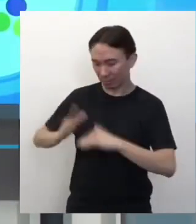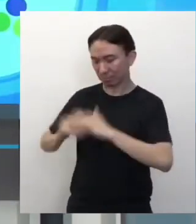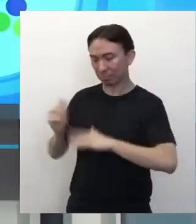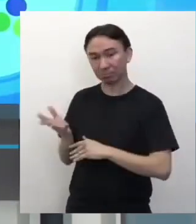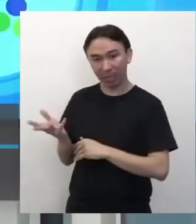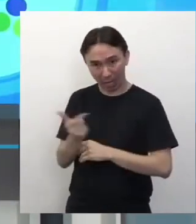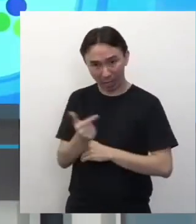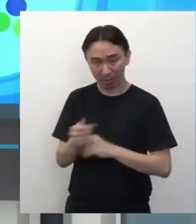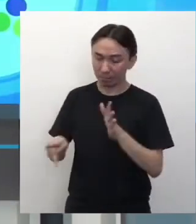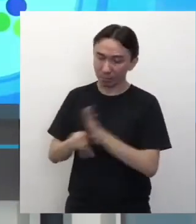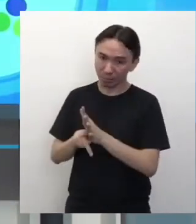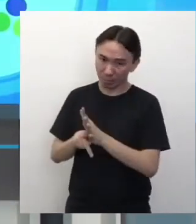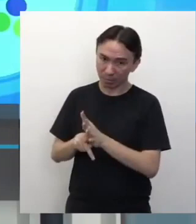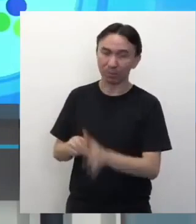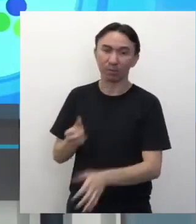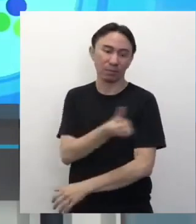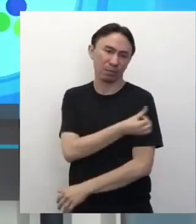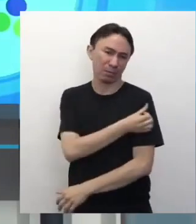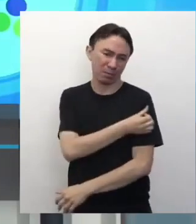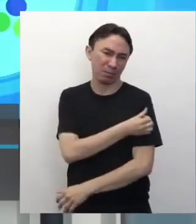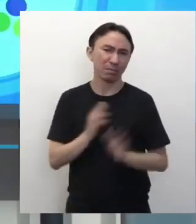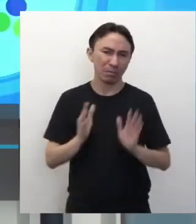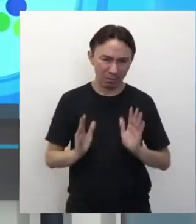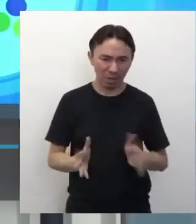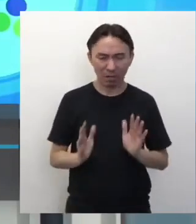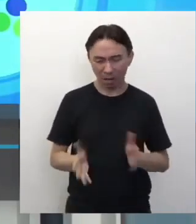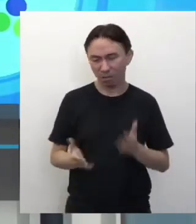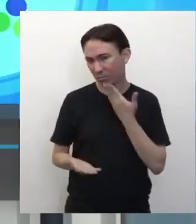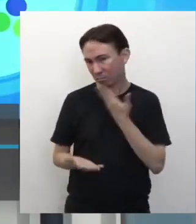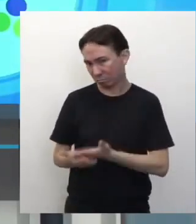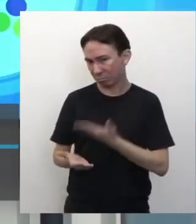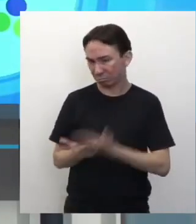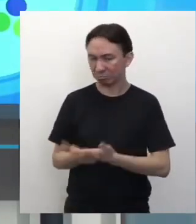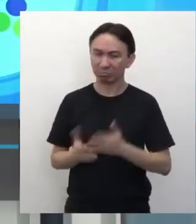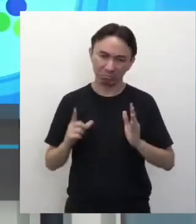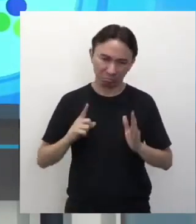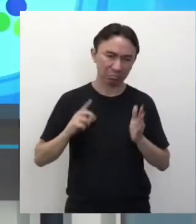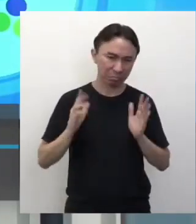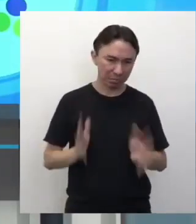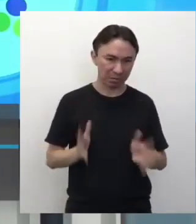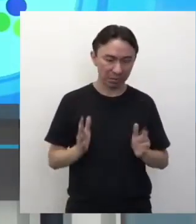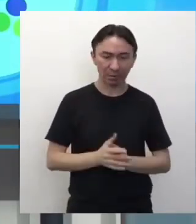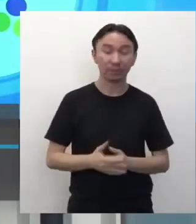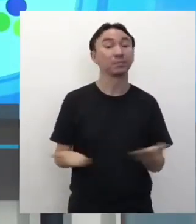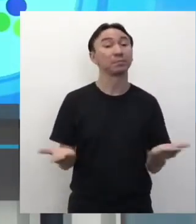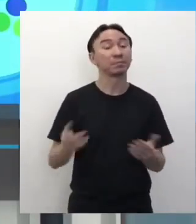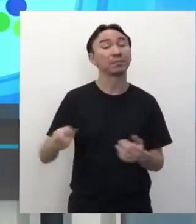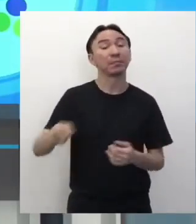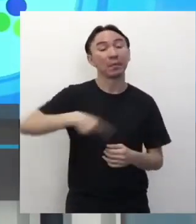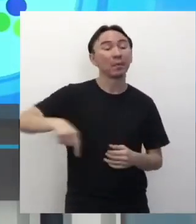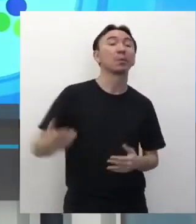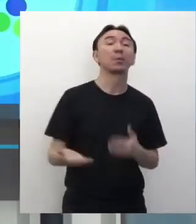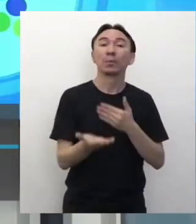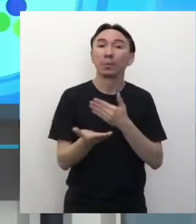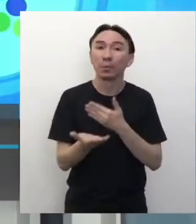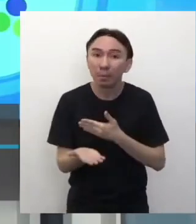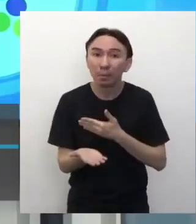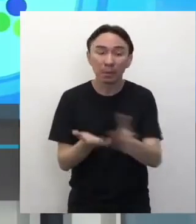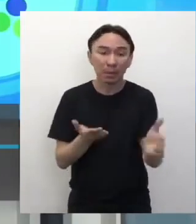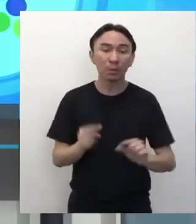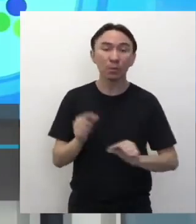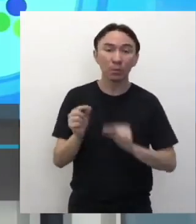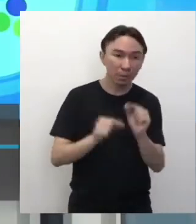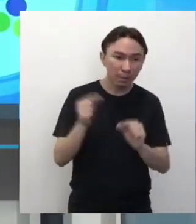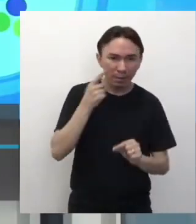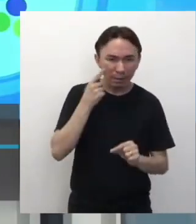ano, que tiveram aí já essa aula. E, logicamente, nós vamos começar aí com uma sondagem, para vocês terem aí, como vocês